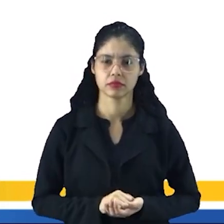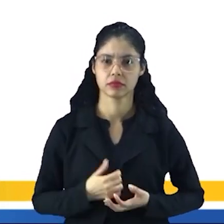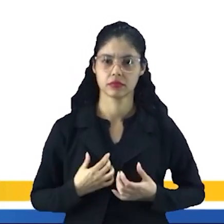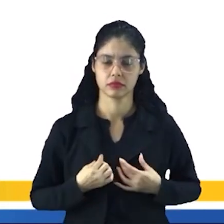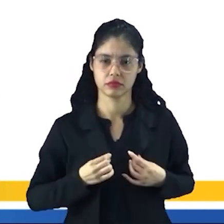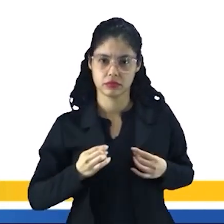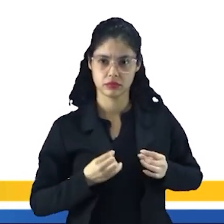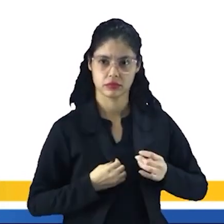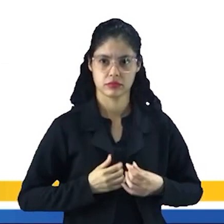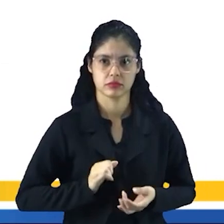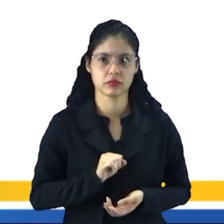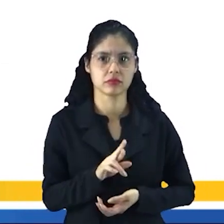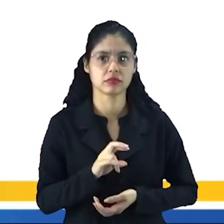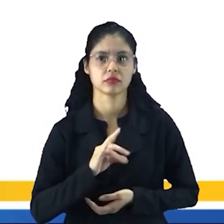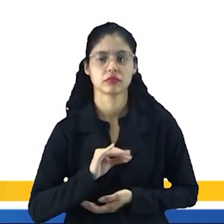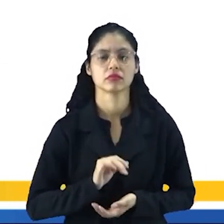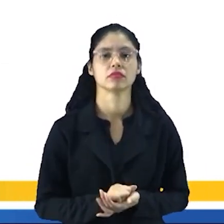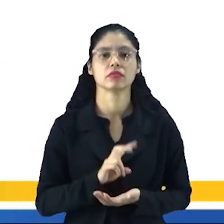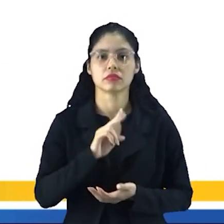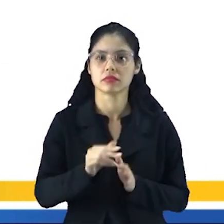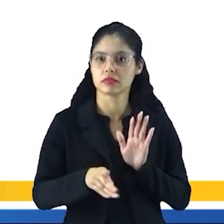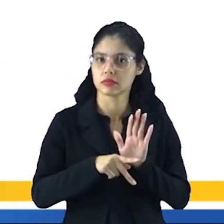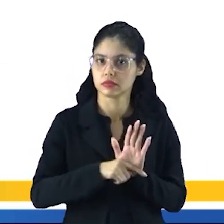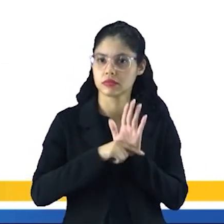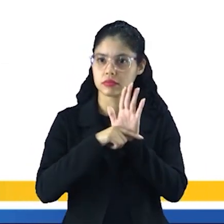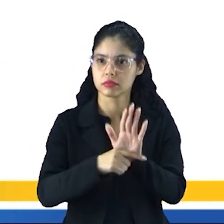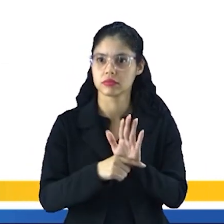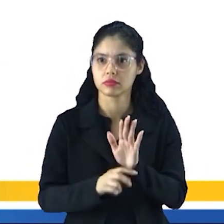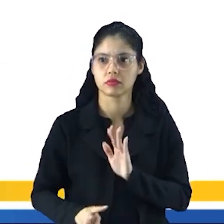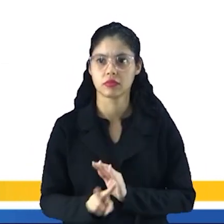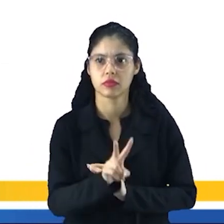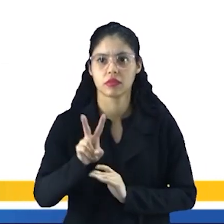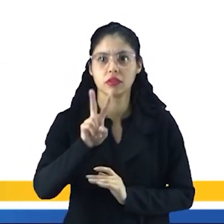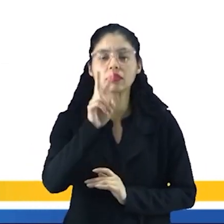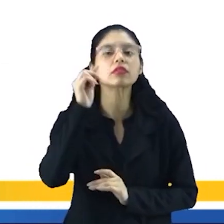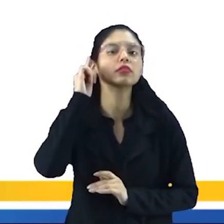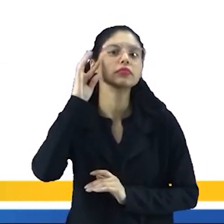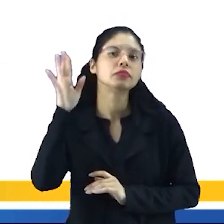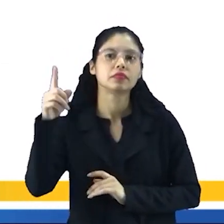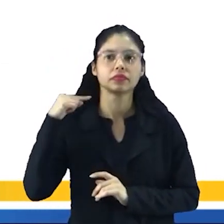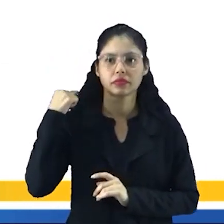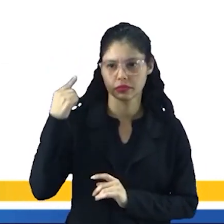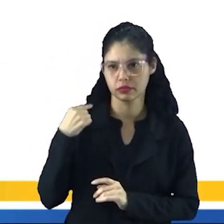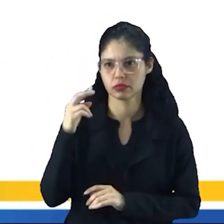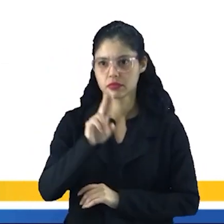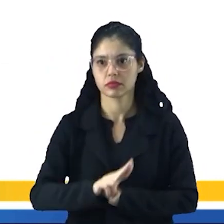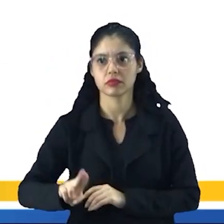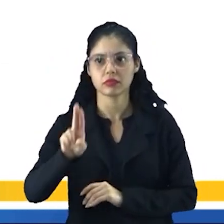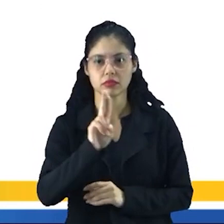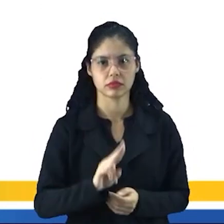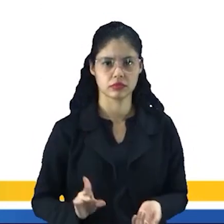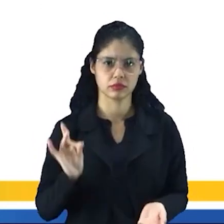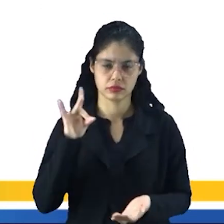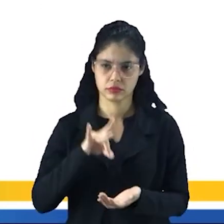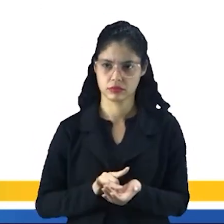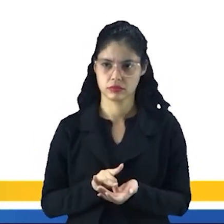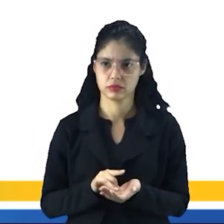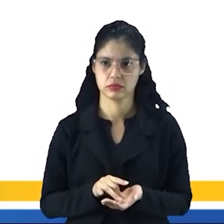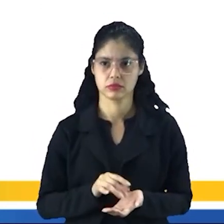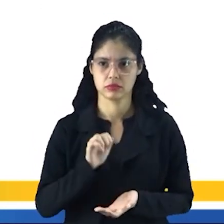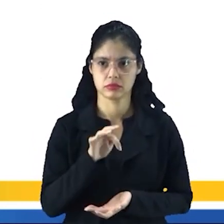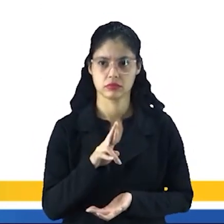Então, gente, o surrealismo, ele vai se propor a valorização da fantasia, da loucura,